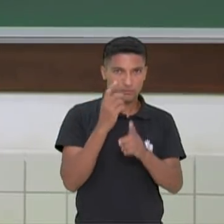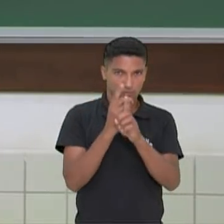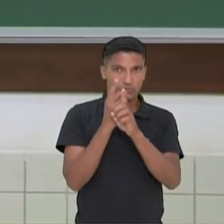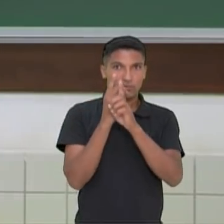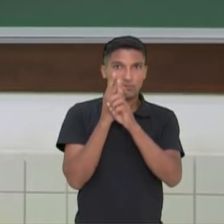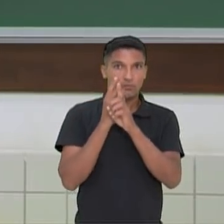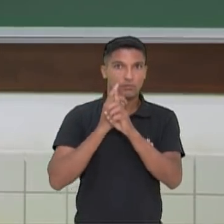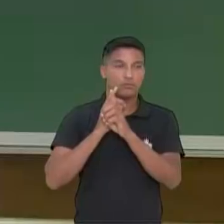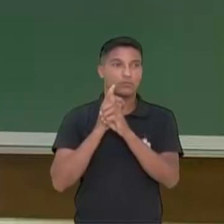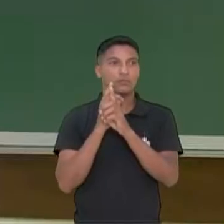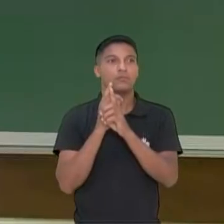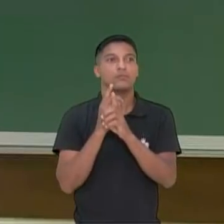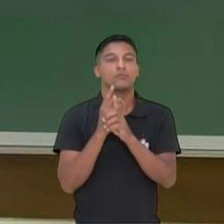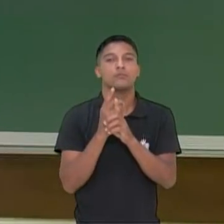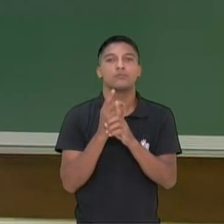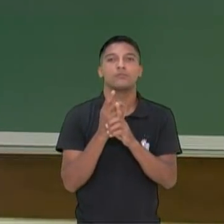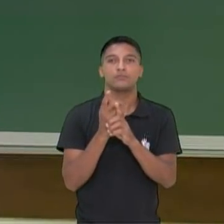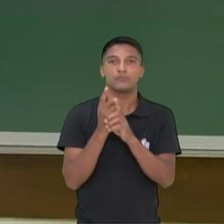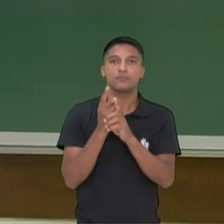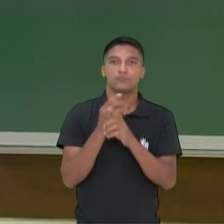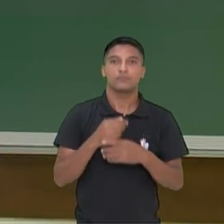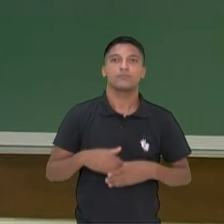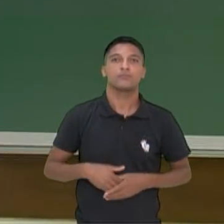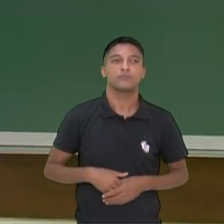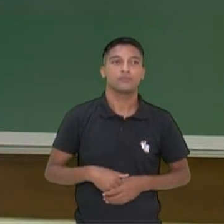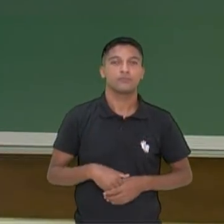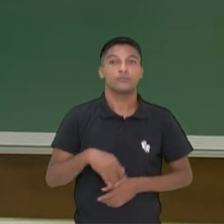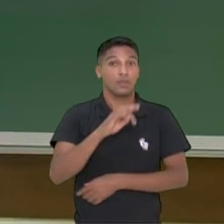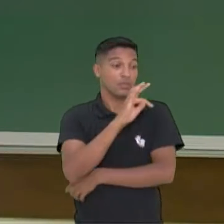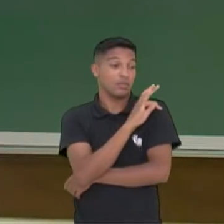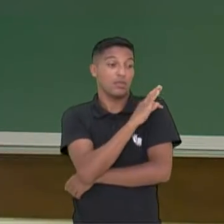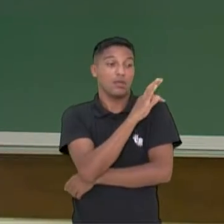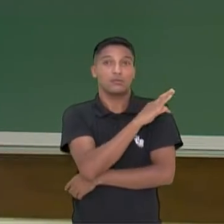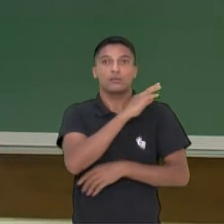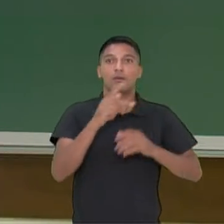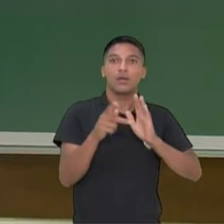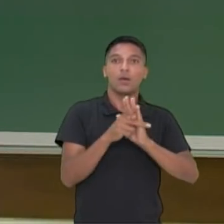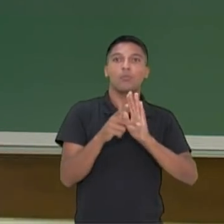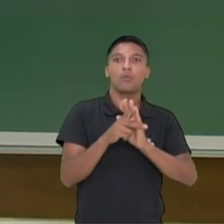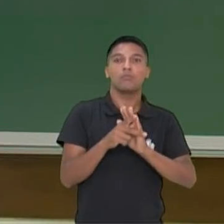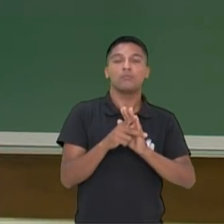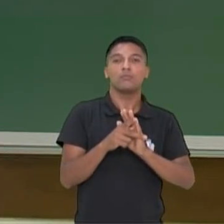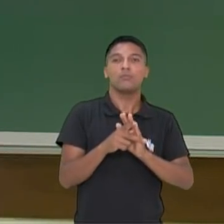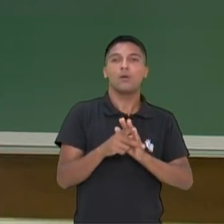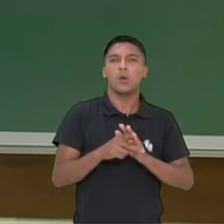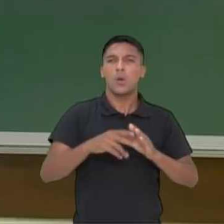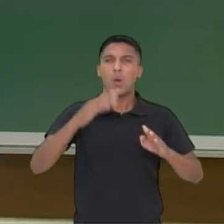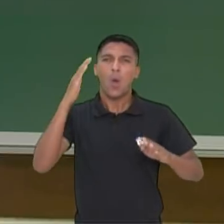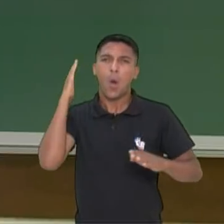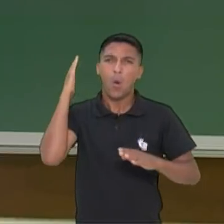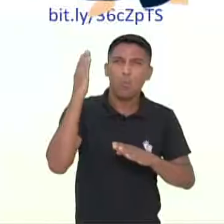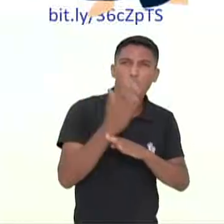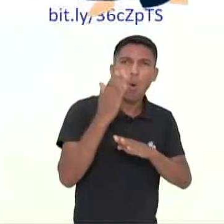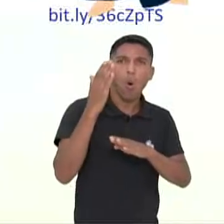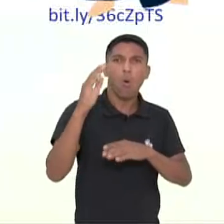identificar aqui, responder a nossa pergunta? As técnicas do Aikido, em sua grande maioria,